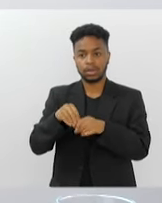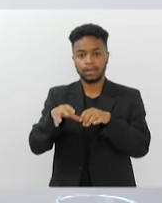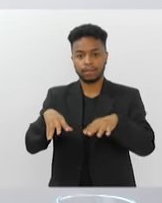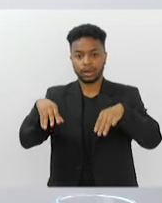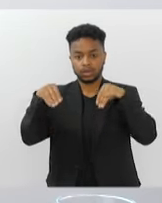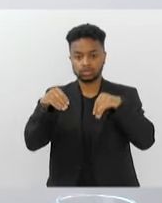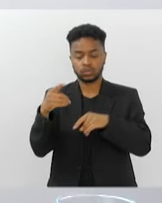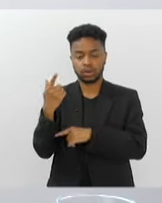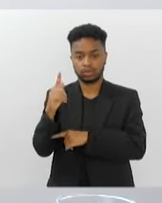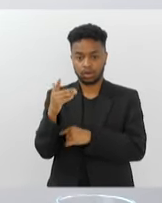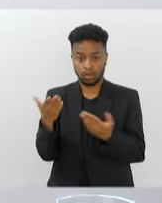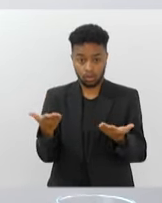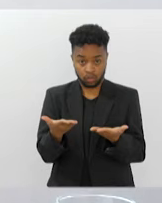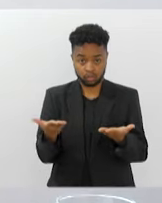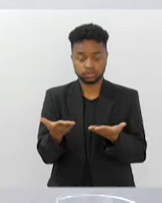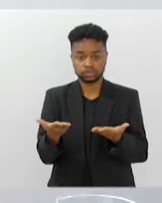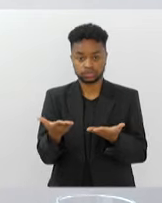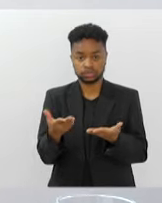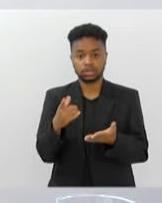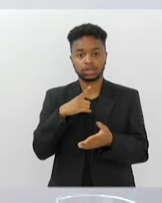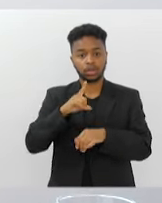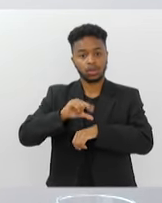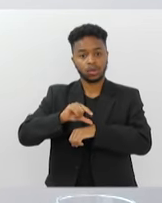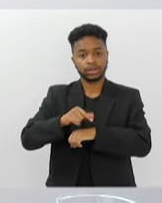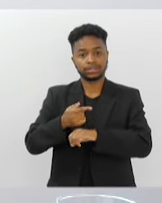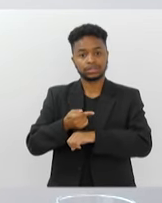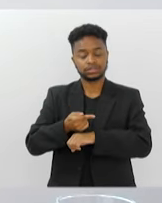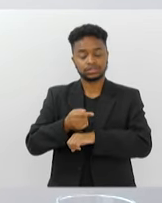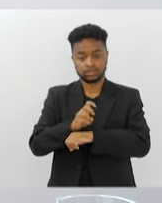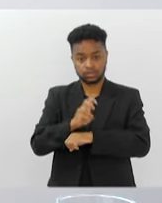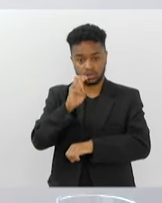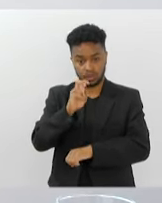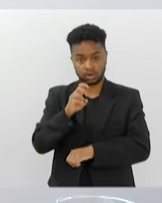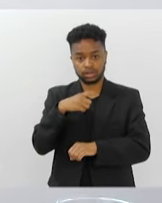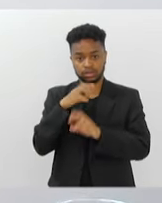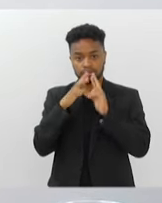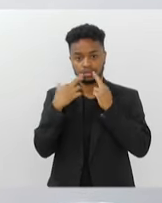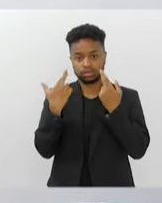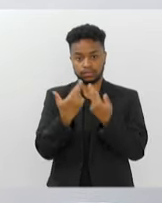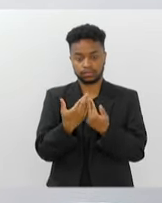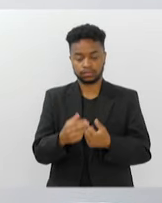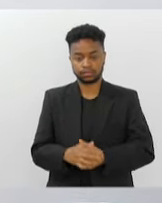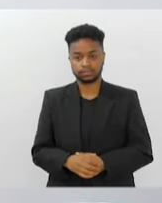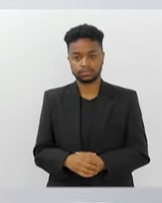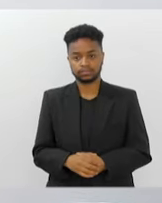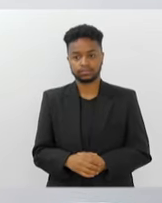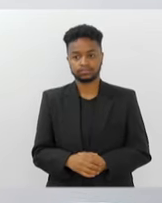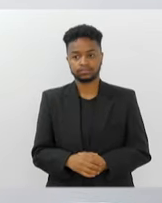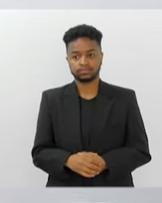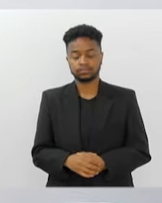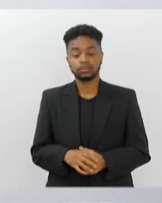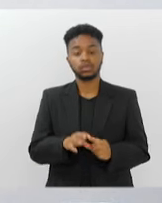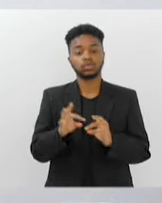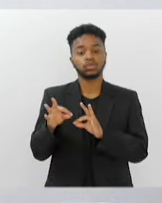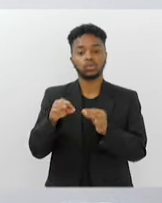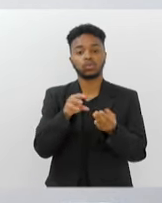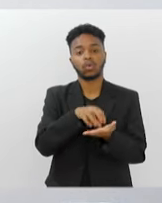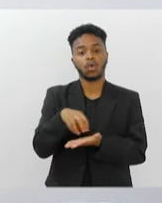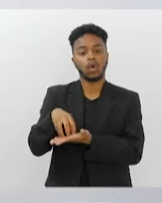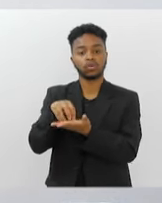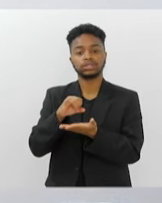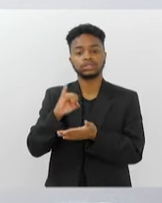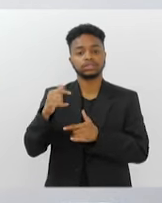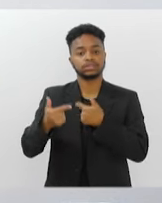hoje vai haver às 17 horas essa reunião os órgãos que efetivamente exercerão qualquer